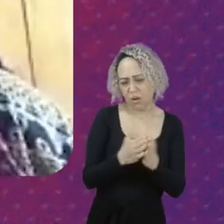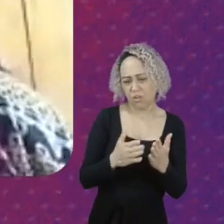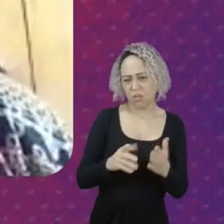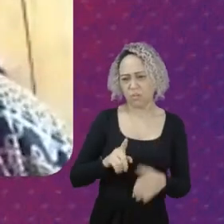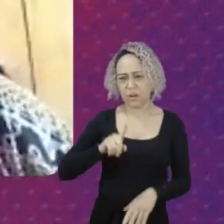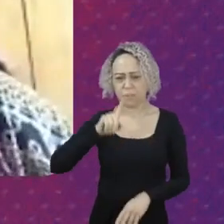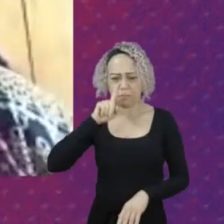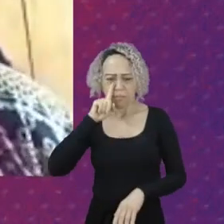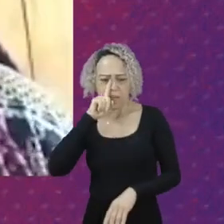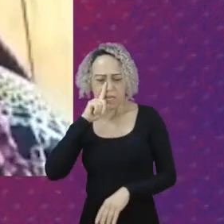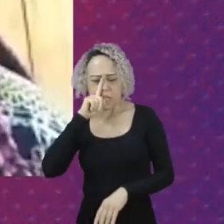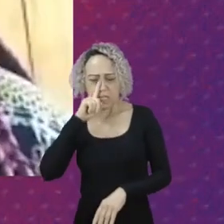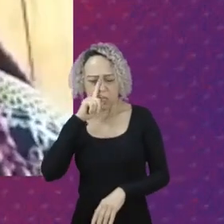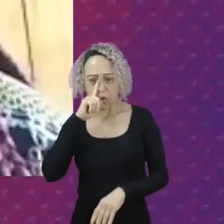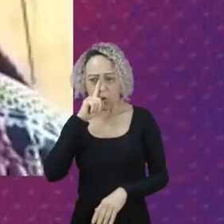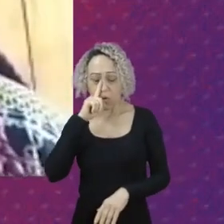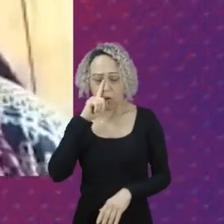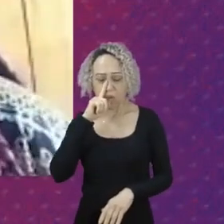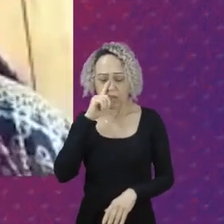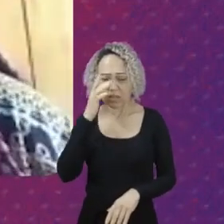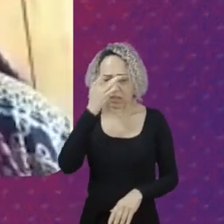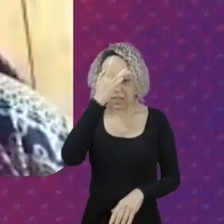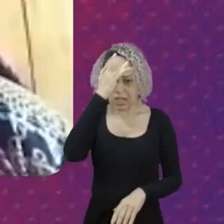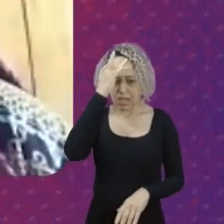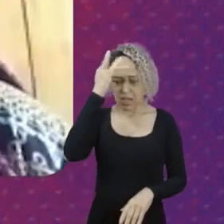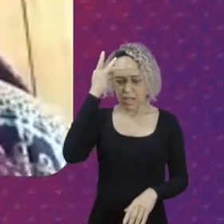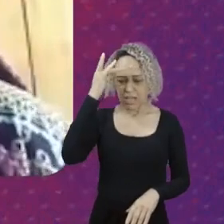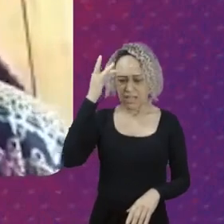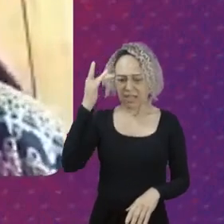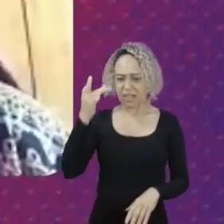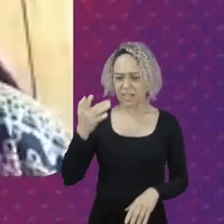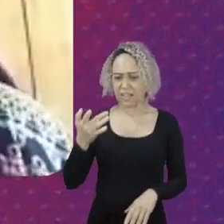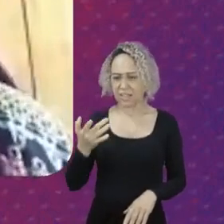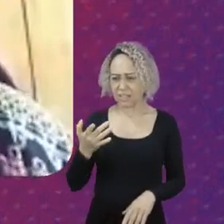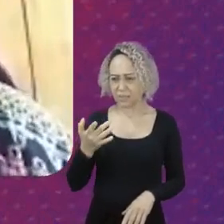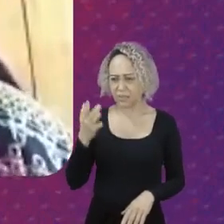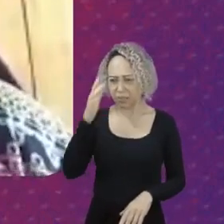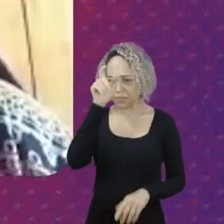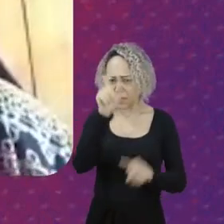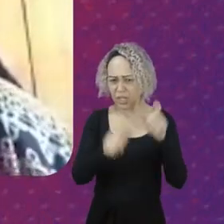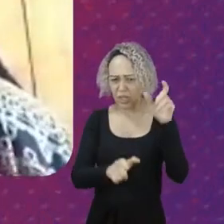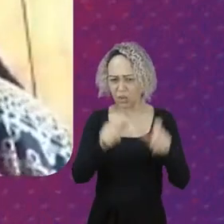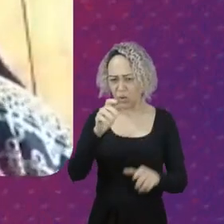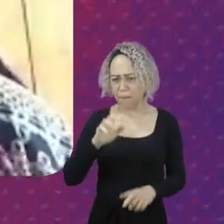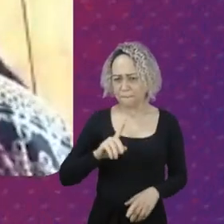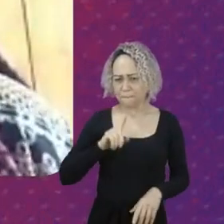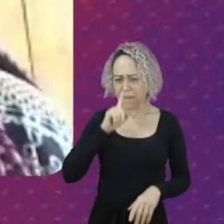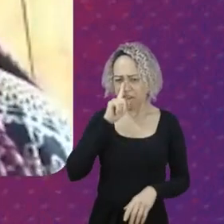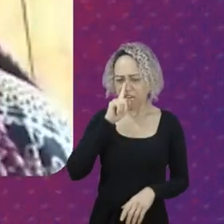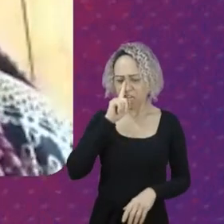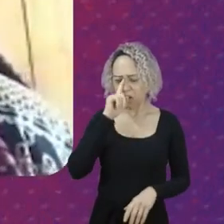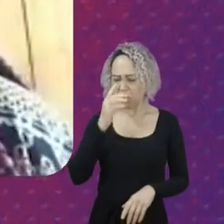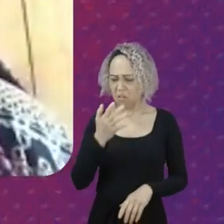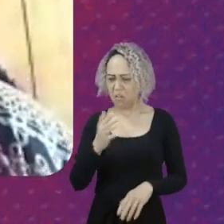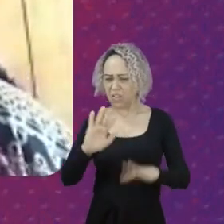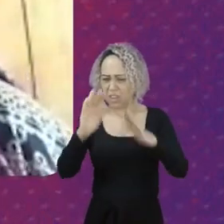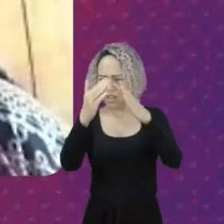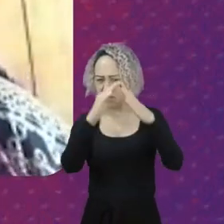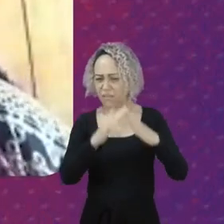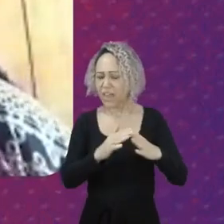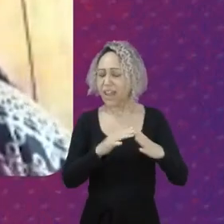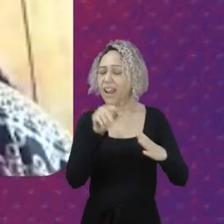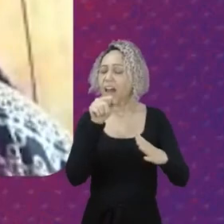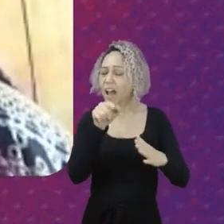das famosas classes perigosas que o sociólogo Luiz Antônio Machado